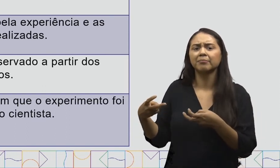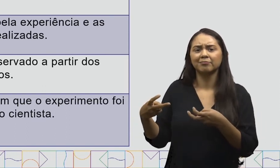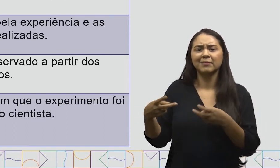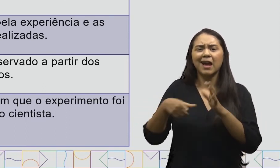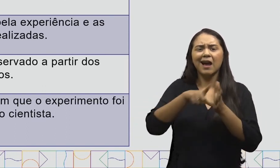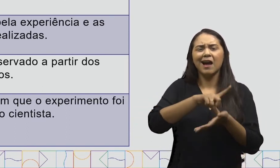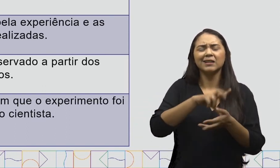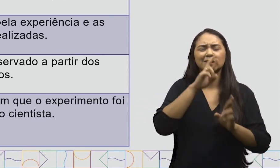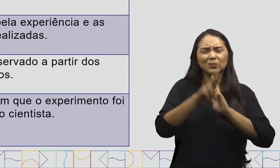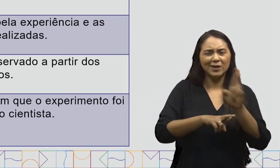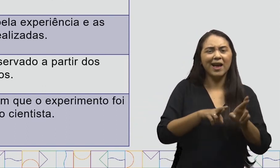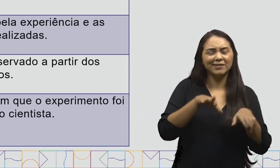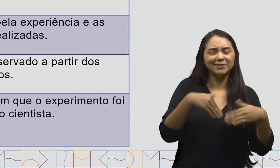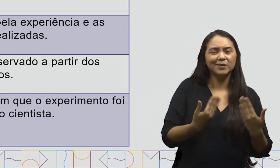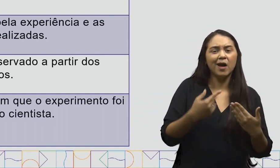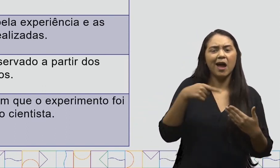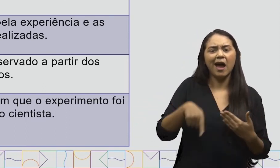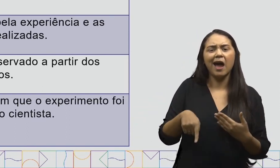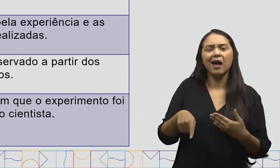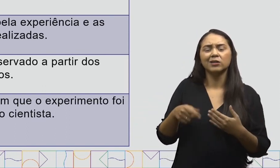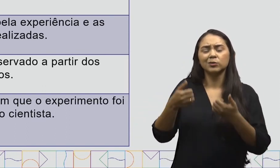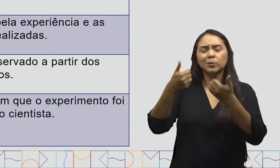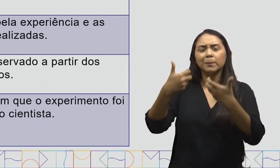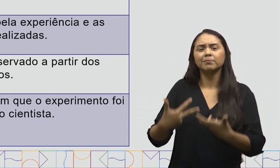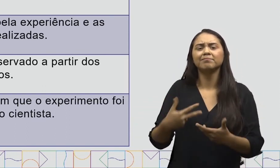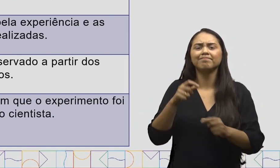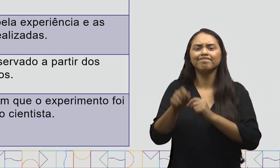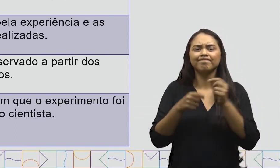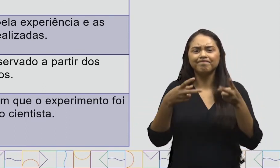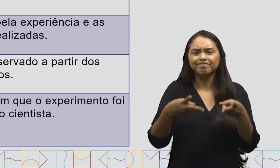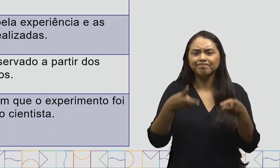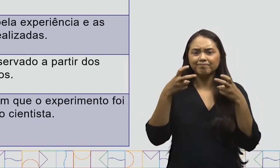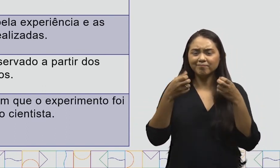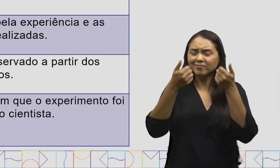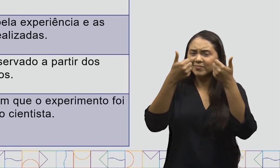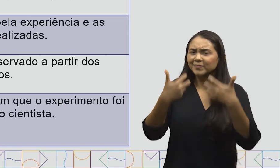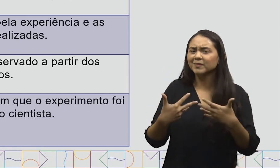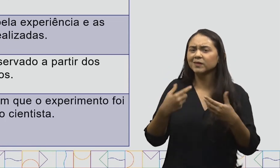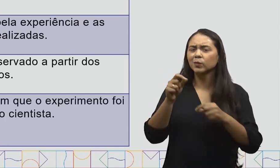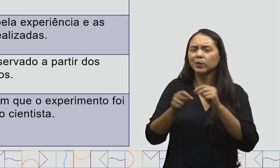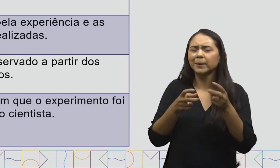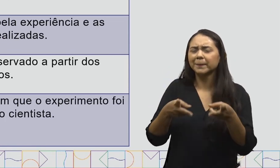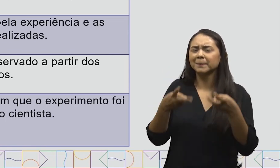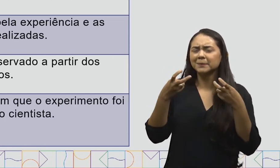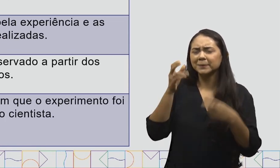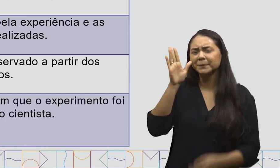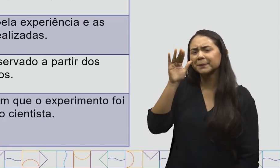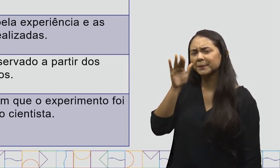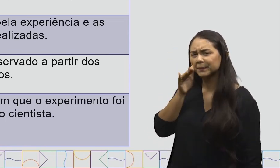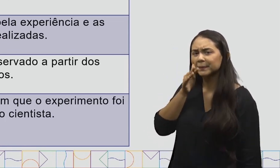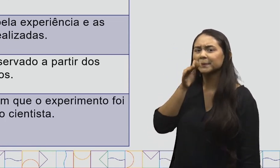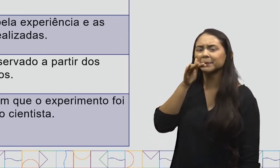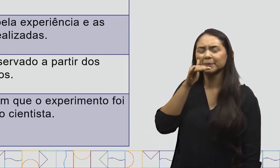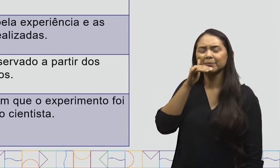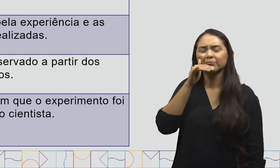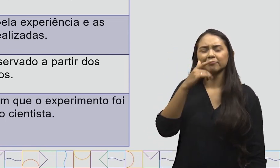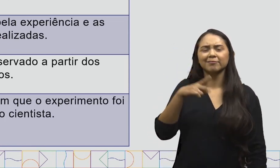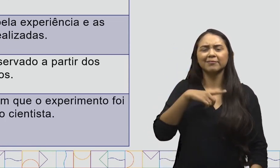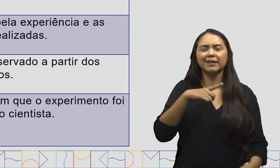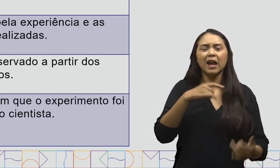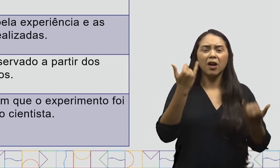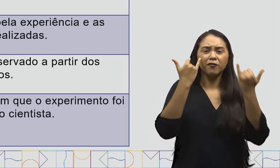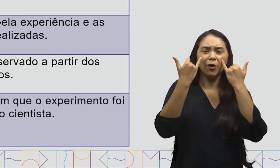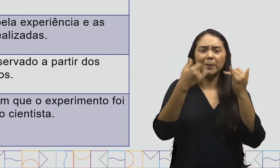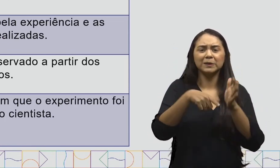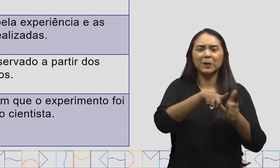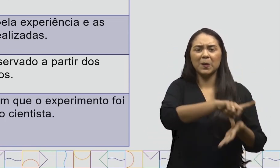dos resultados. A conclusão deve conter a explicação para o que foi observado, baseando-se nos dados